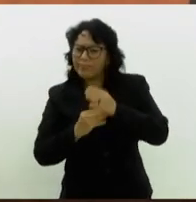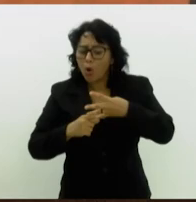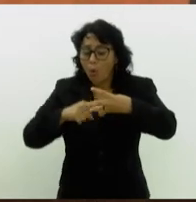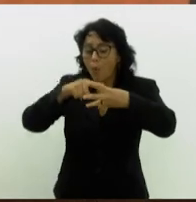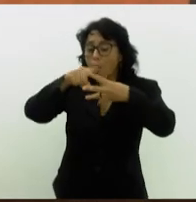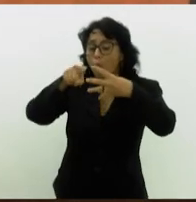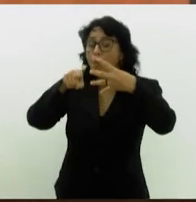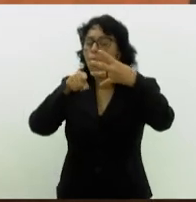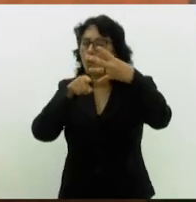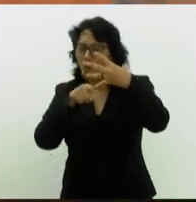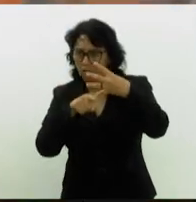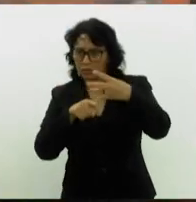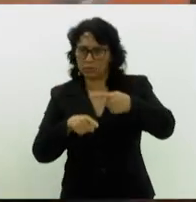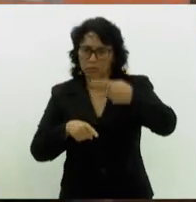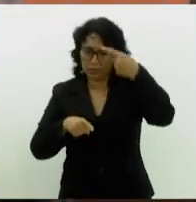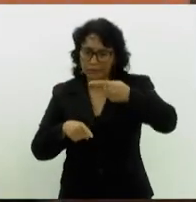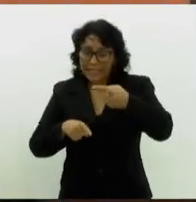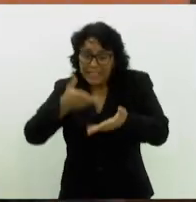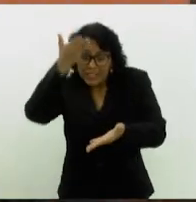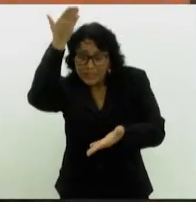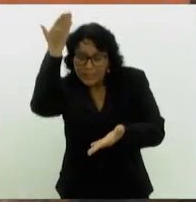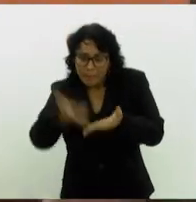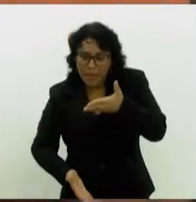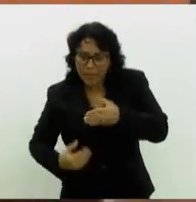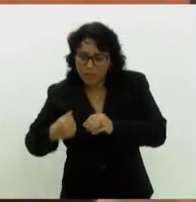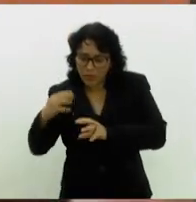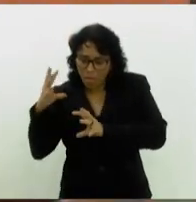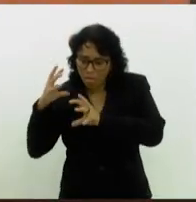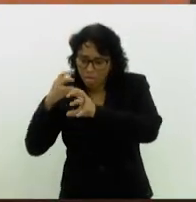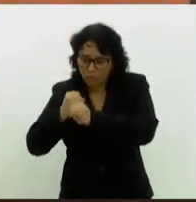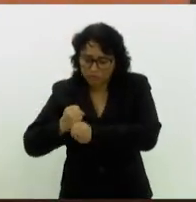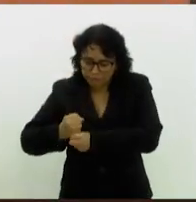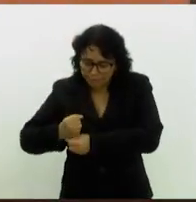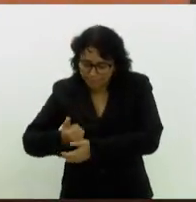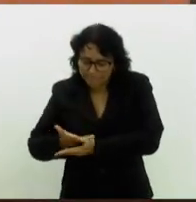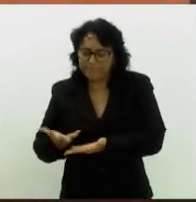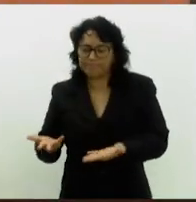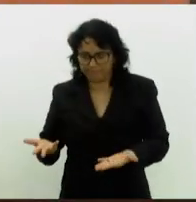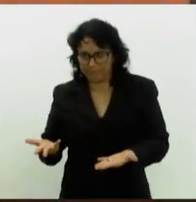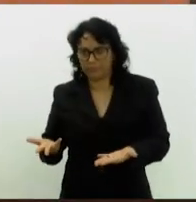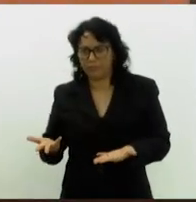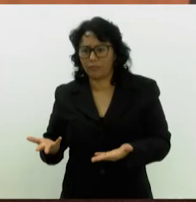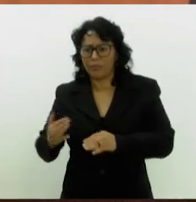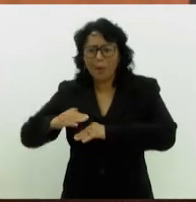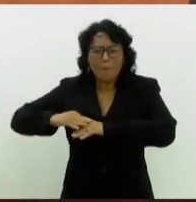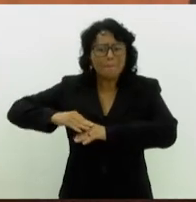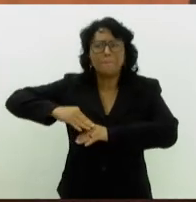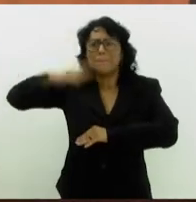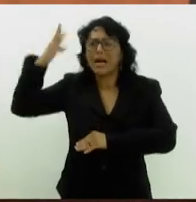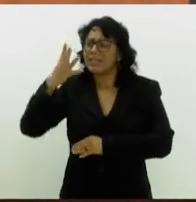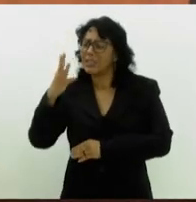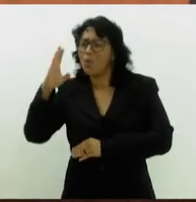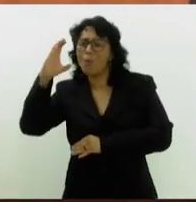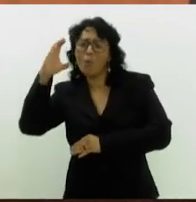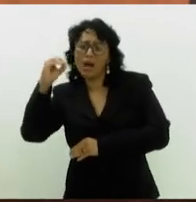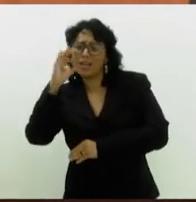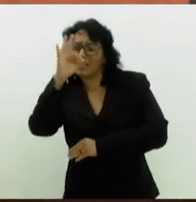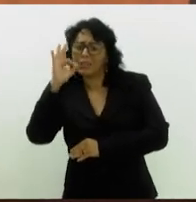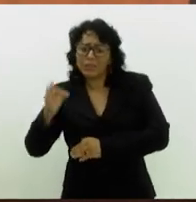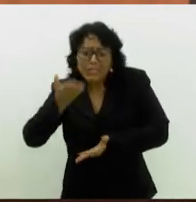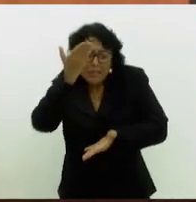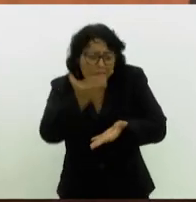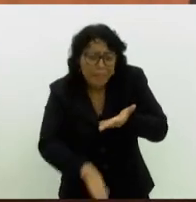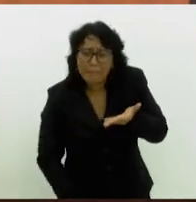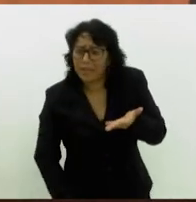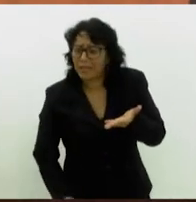perdas acumuladas anteriores à aprovação da Lei 9436 eram mais de 40% de perdas a gente num